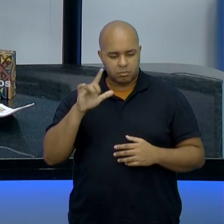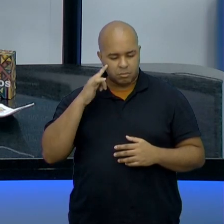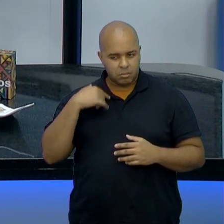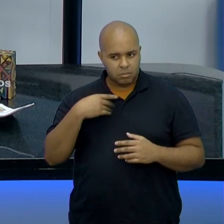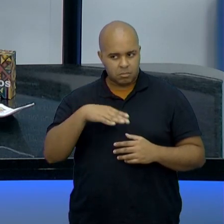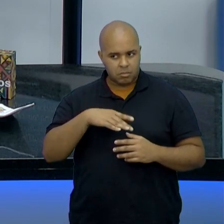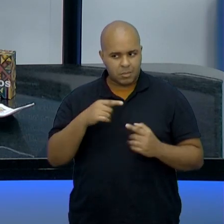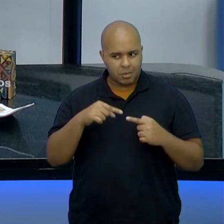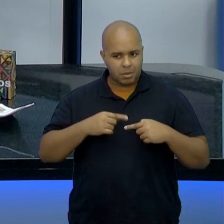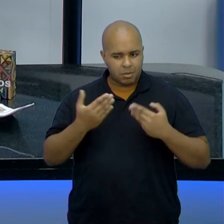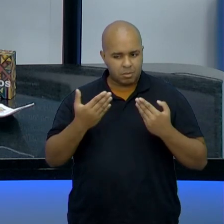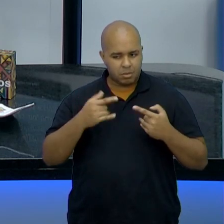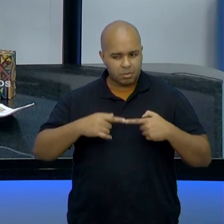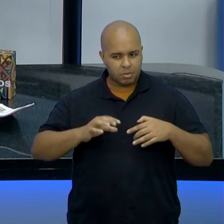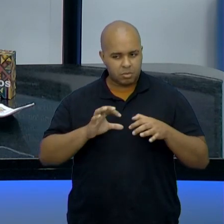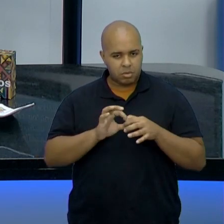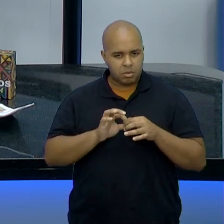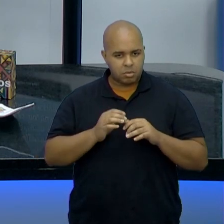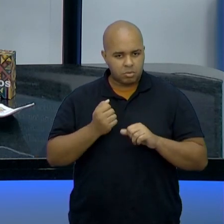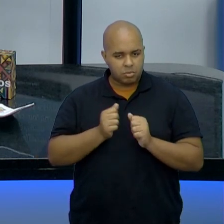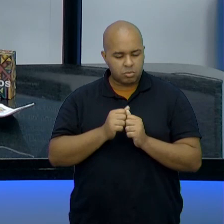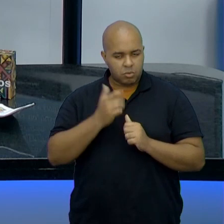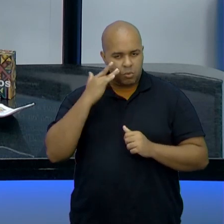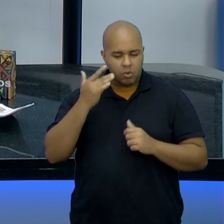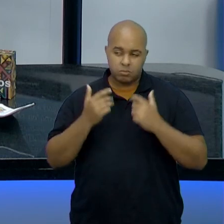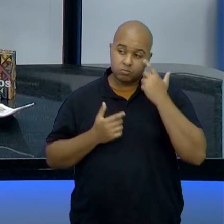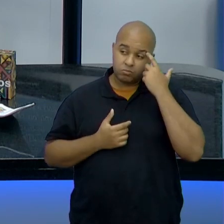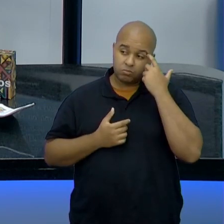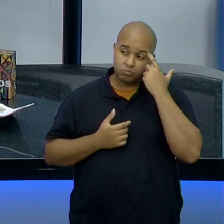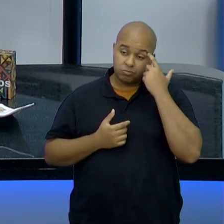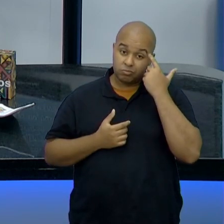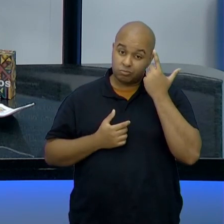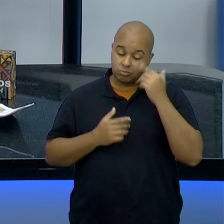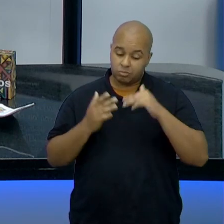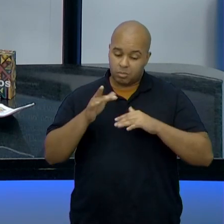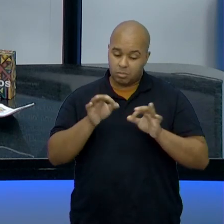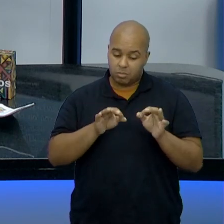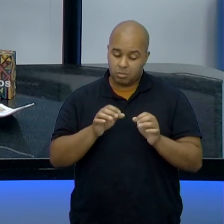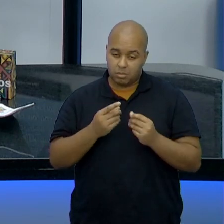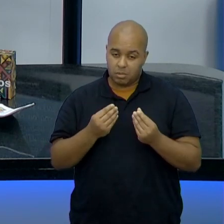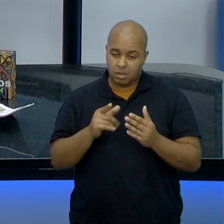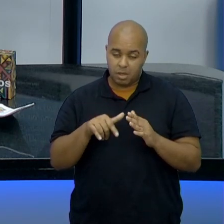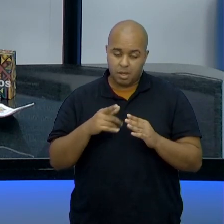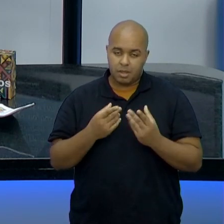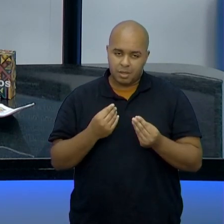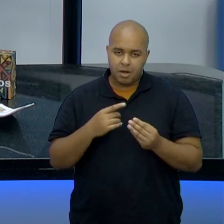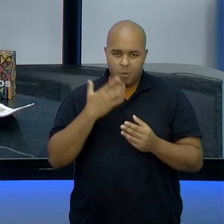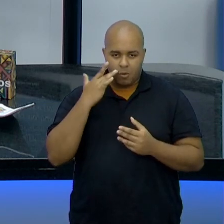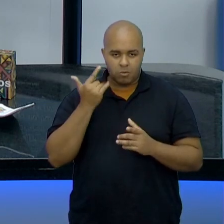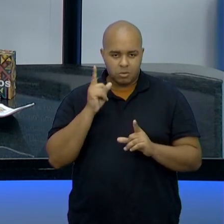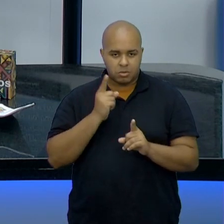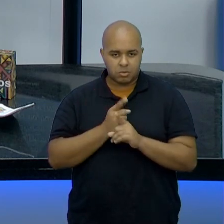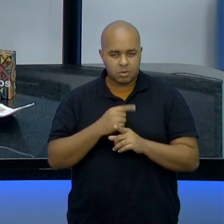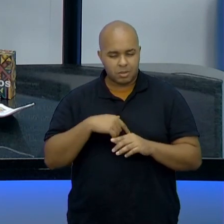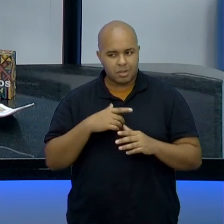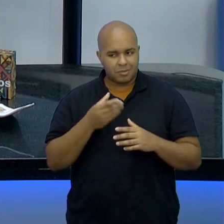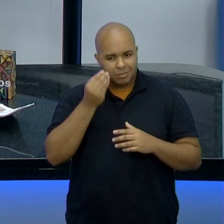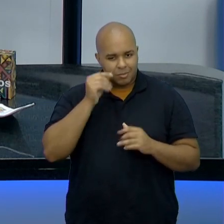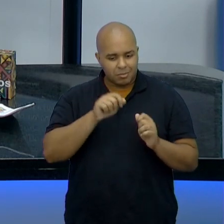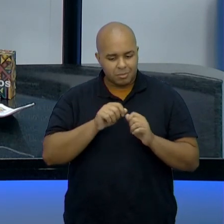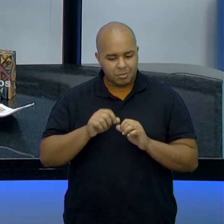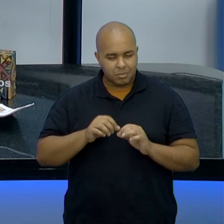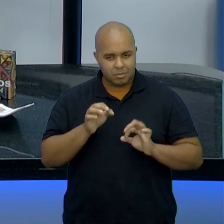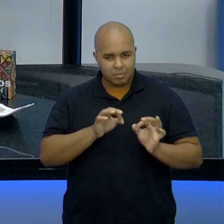pela associação dela com o ouro. Então, um dos materiais que ela fornece é o ouro. A gente tentou